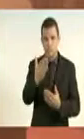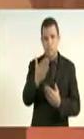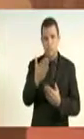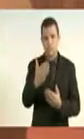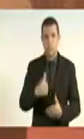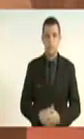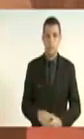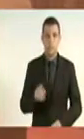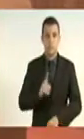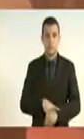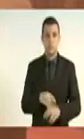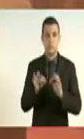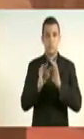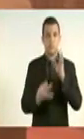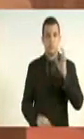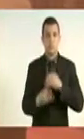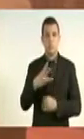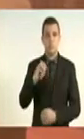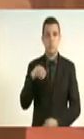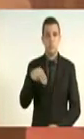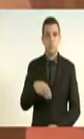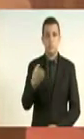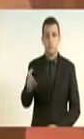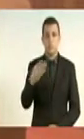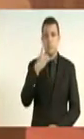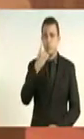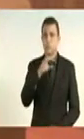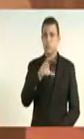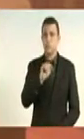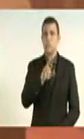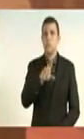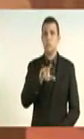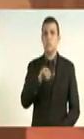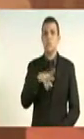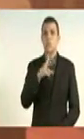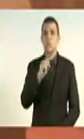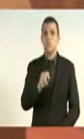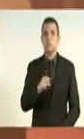tempo do grande expediente que foi cedido pelo deputado Carlinhos Florencio, pela importância do tema, agradeço a Vossa Excelência.